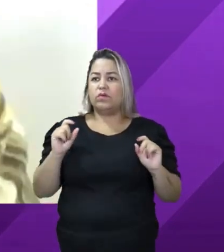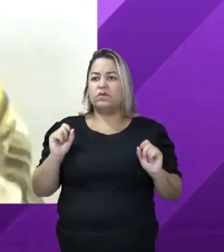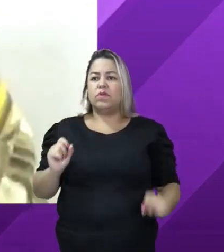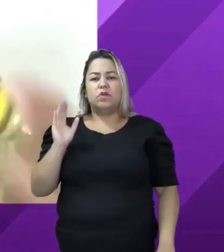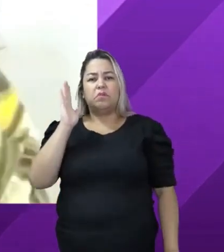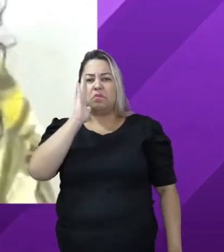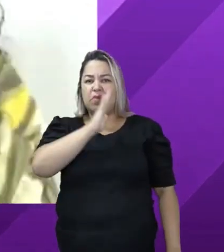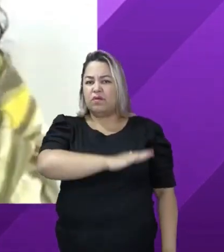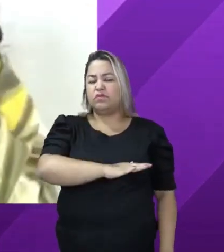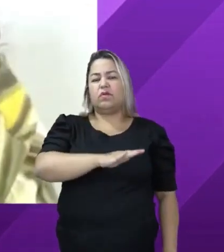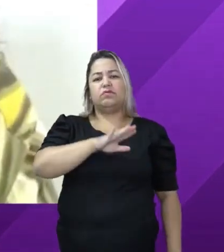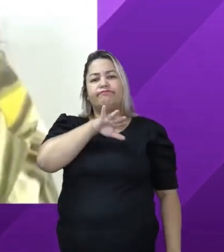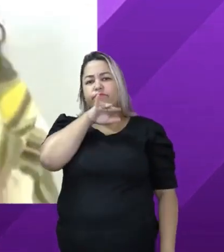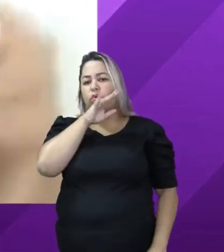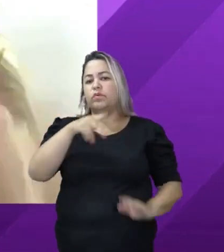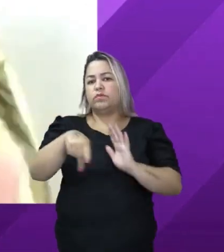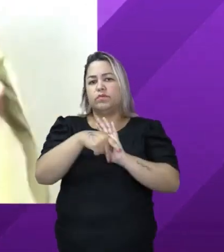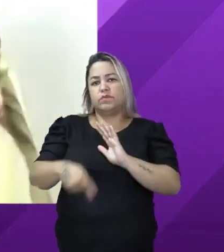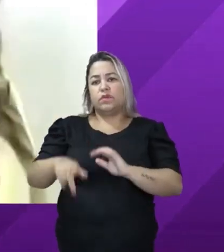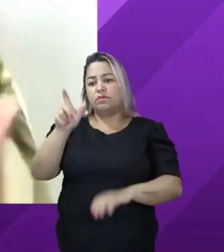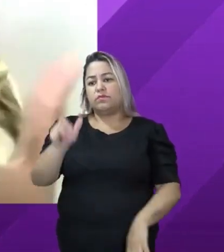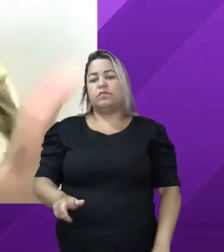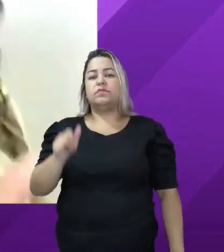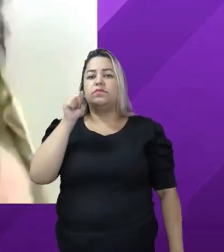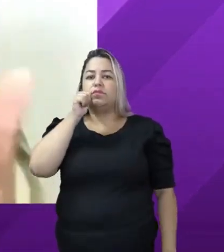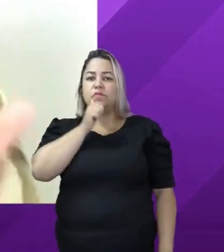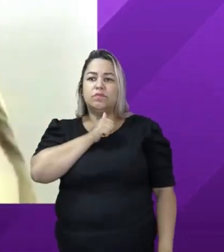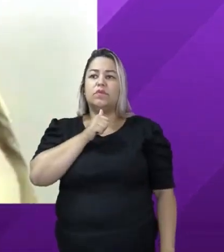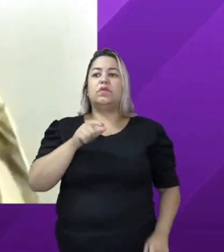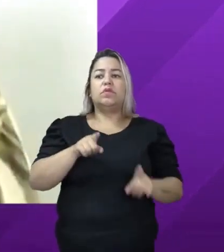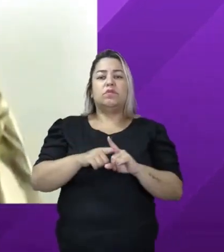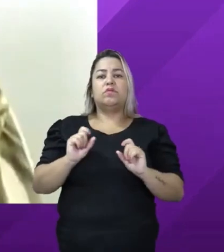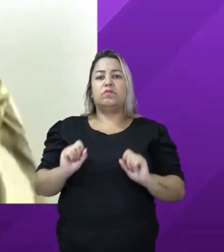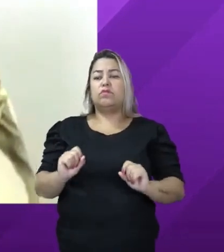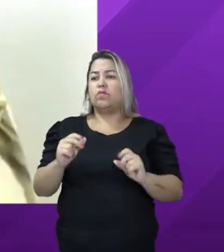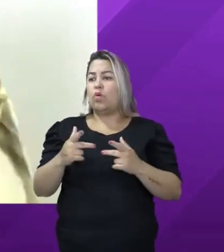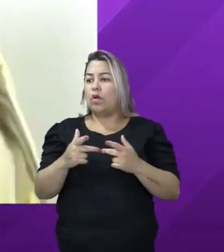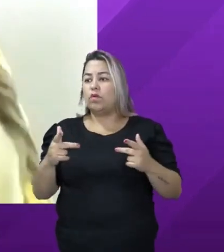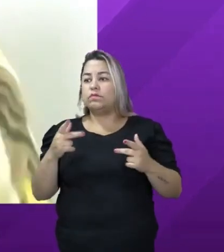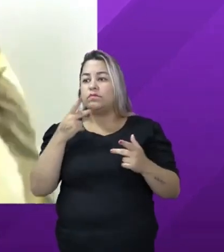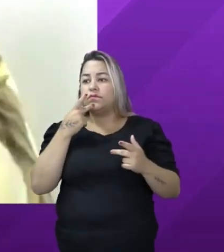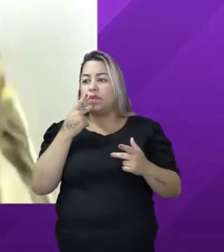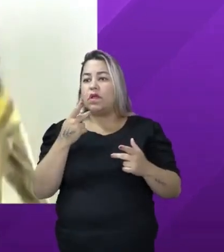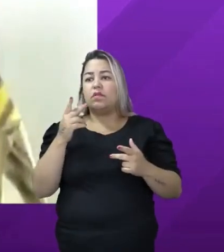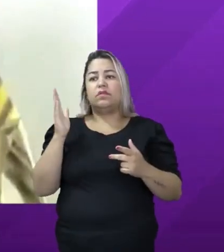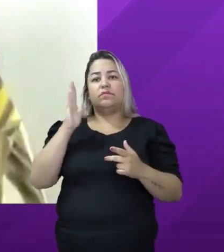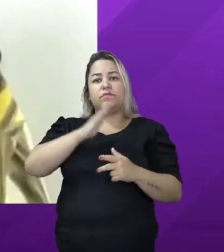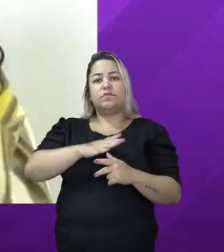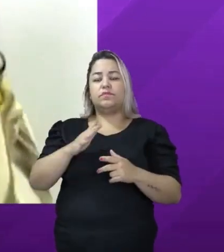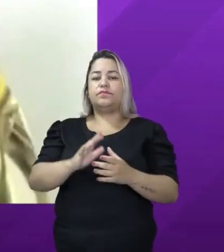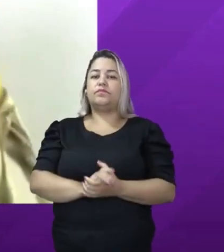maledicentes, maldosos contra essa mulher, quando ele faz calúnia, injúria ou difamação? Essa é violência